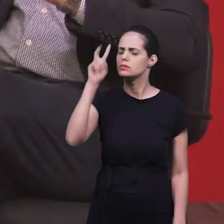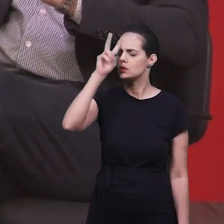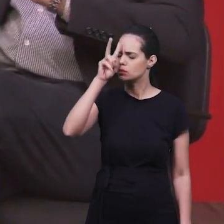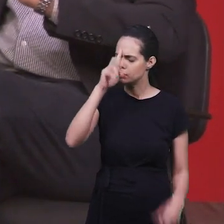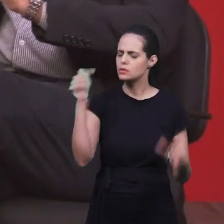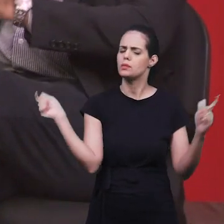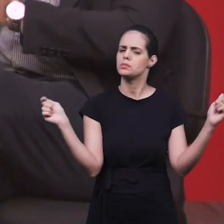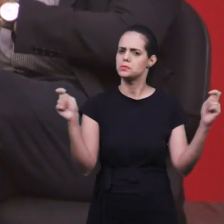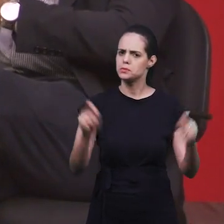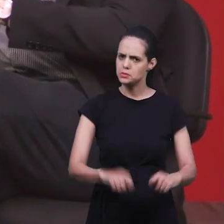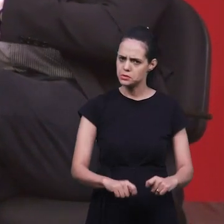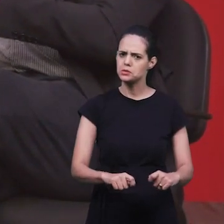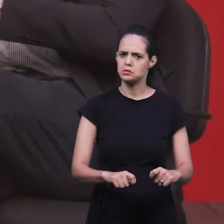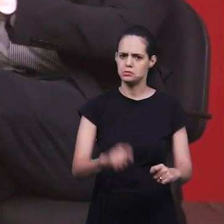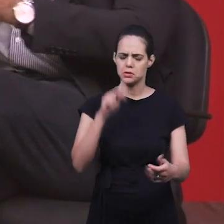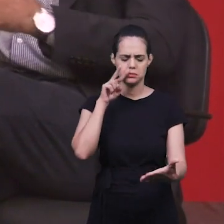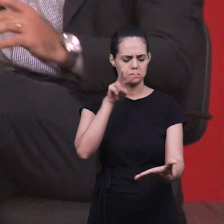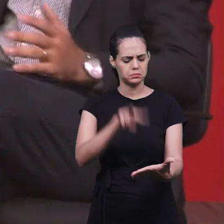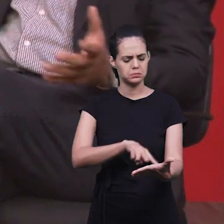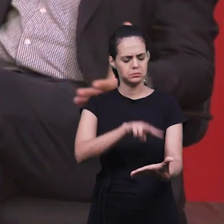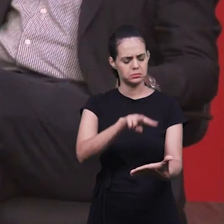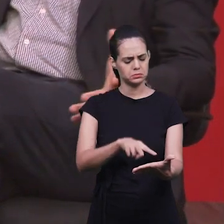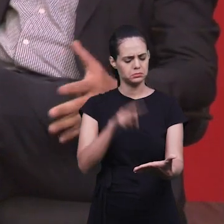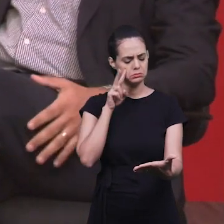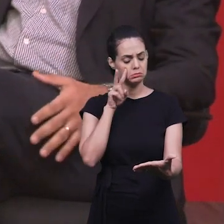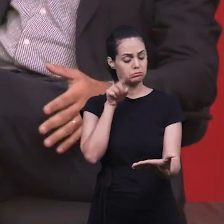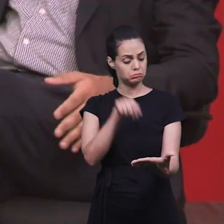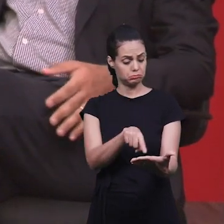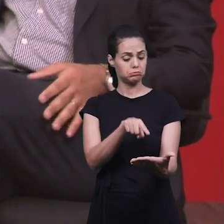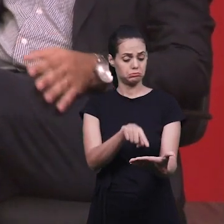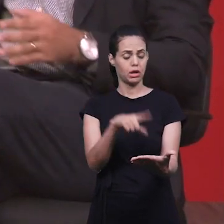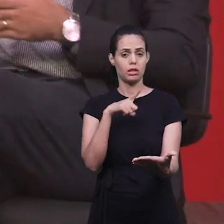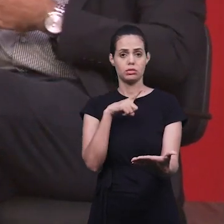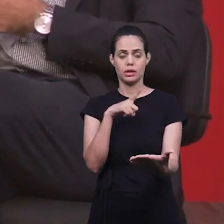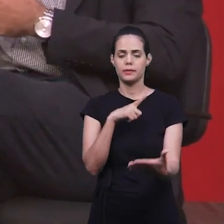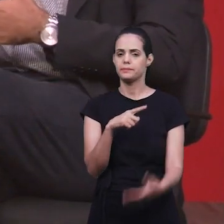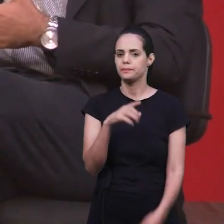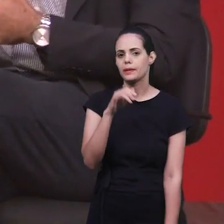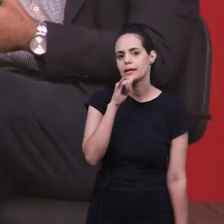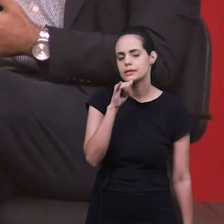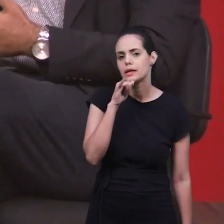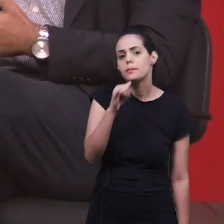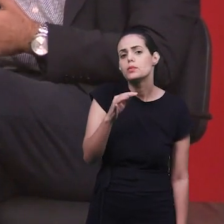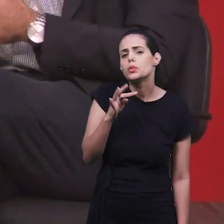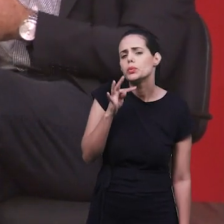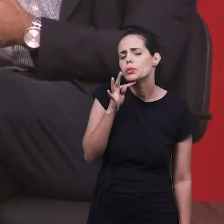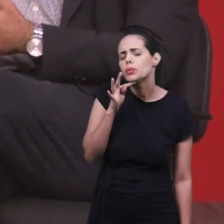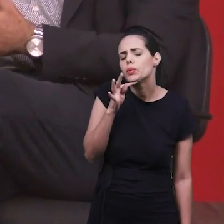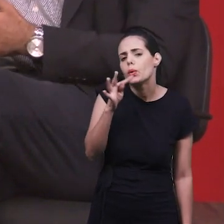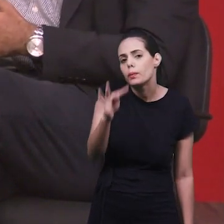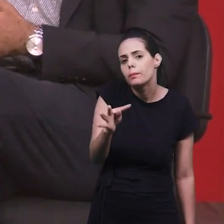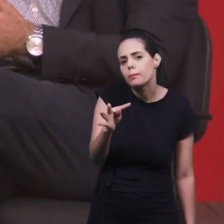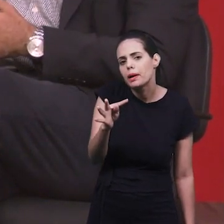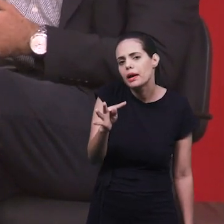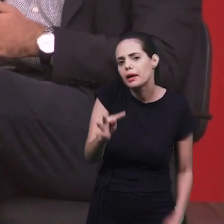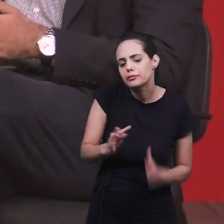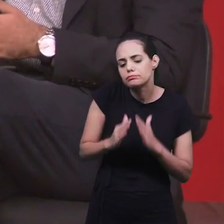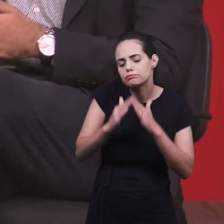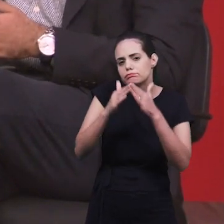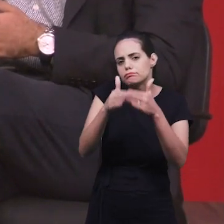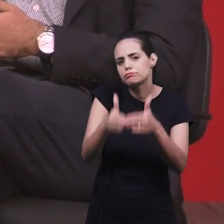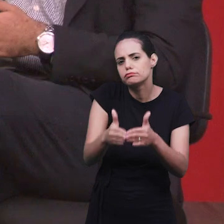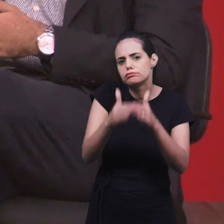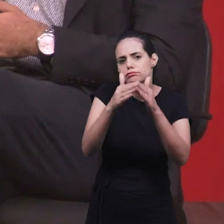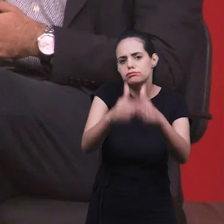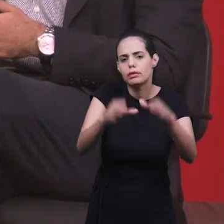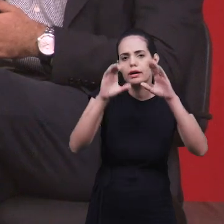Mas, historicamente, é possível encontrar algumas informações. Por exemplo, existem registros de que Tomé, por exemplo, tenha